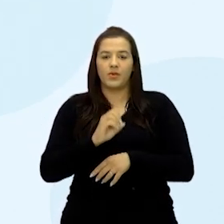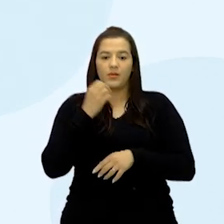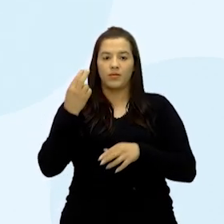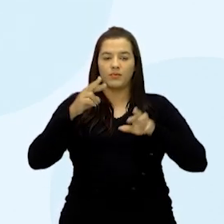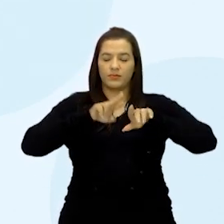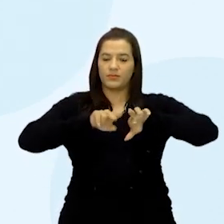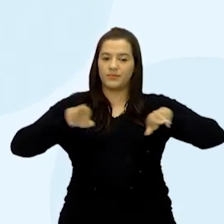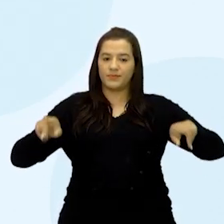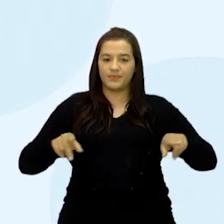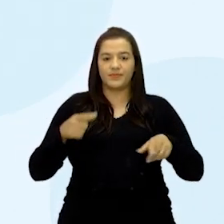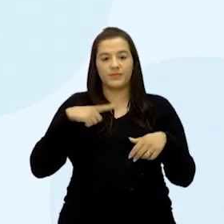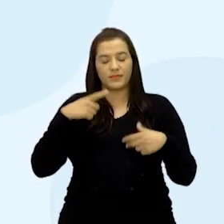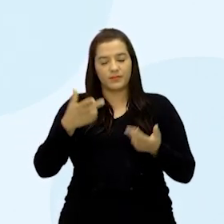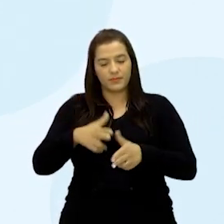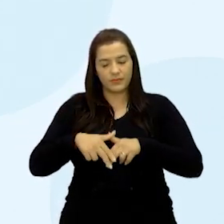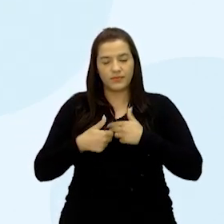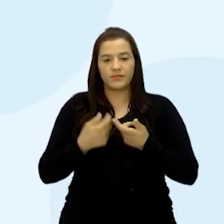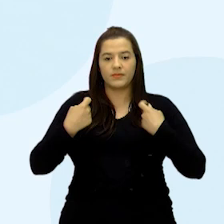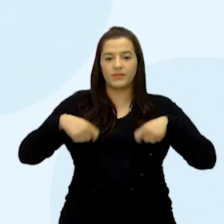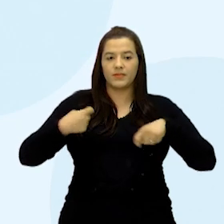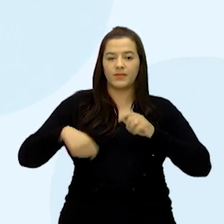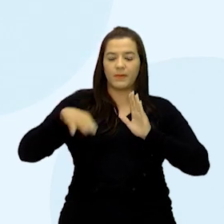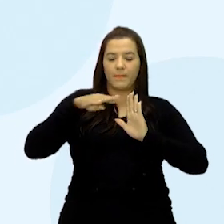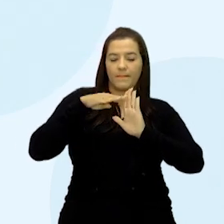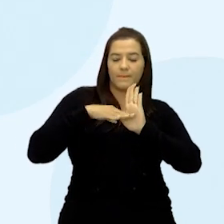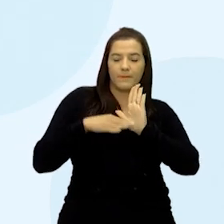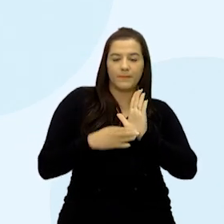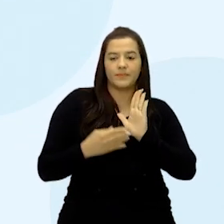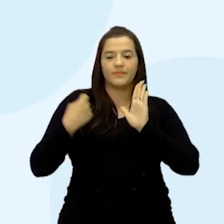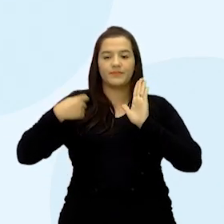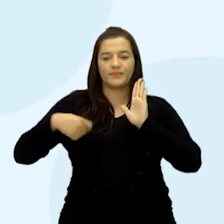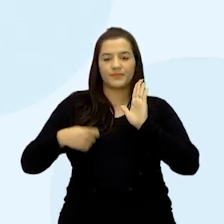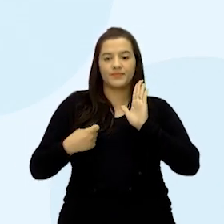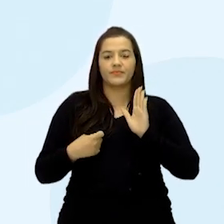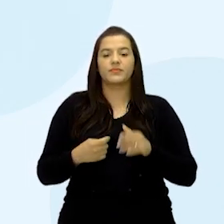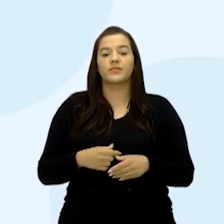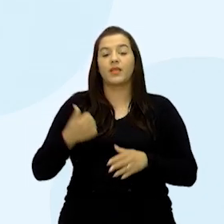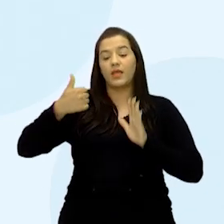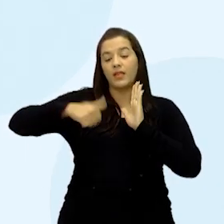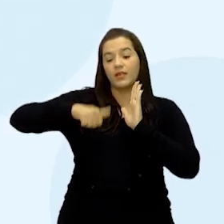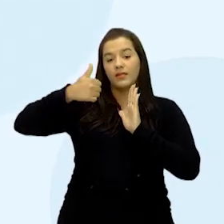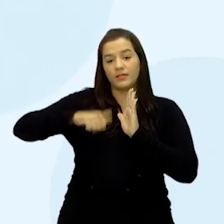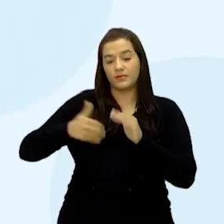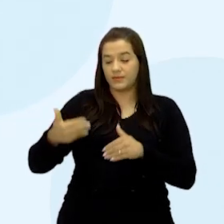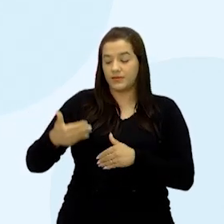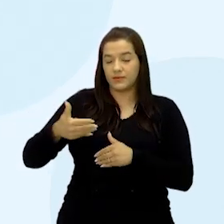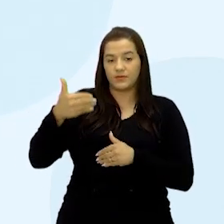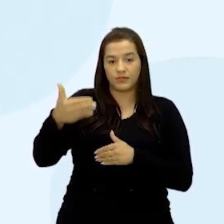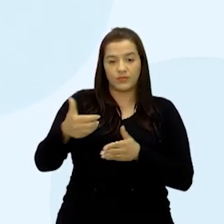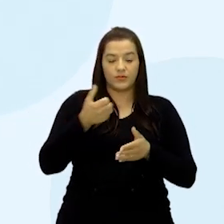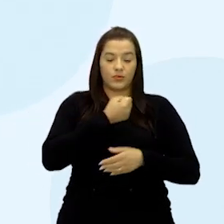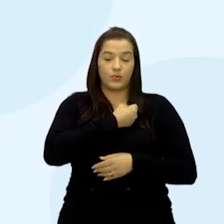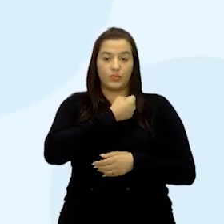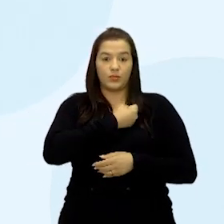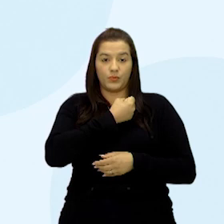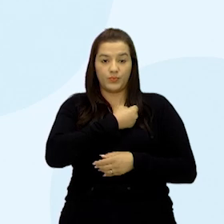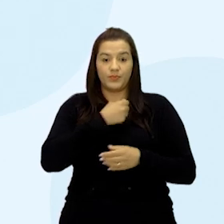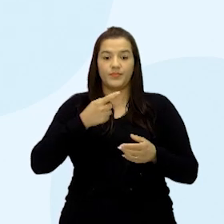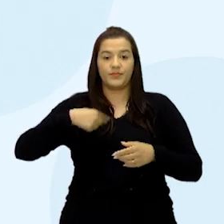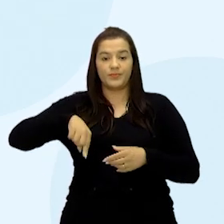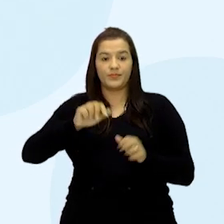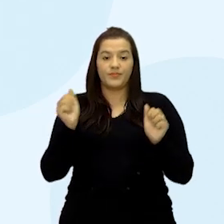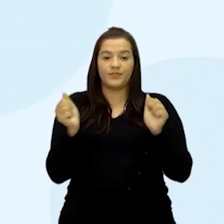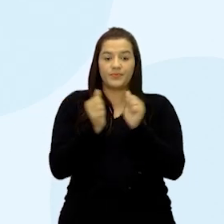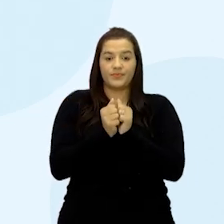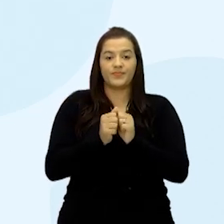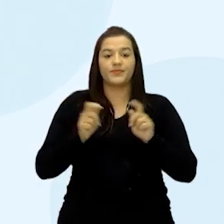recursiva. Para isso, precisamos seguir alguns passos. Então, analise a seguinte sequência numérica. Nós vamos fazer juntos esse, tá bom? Quero que